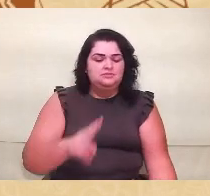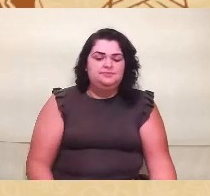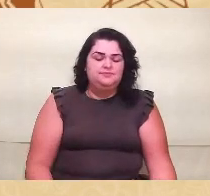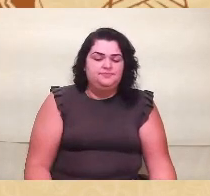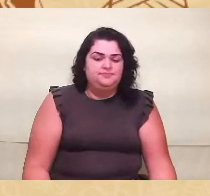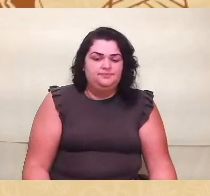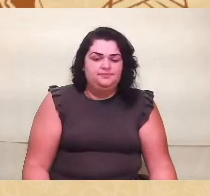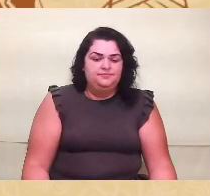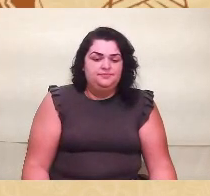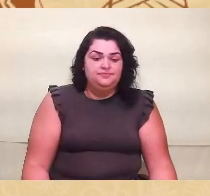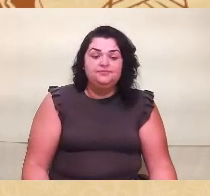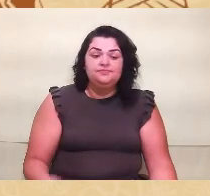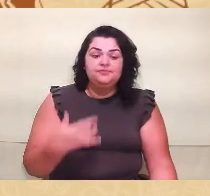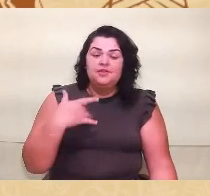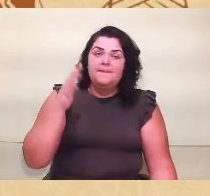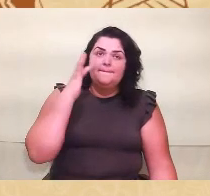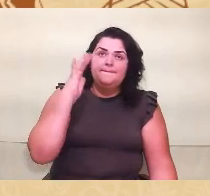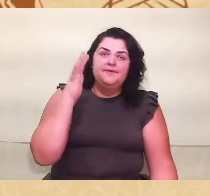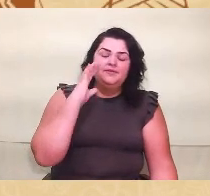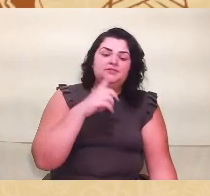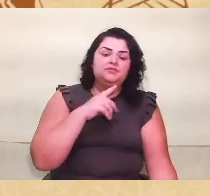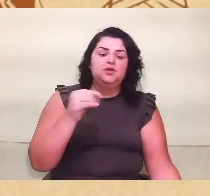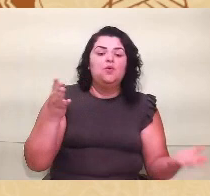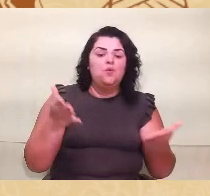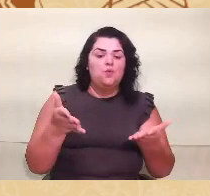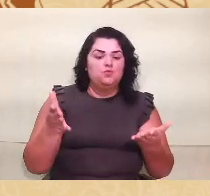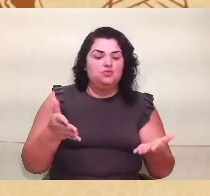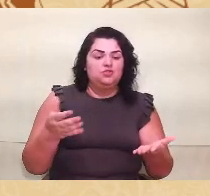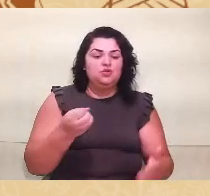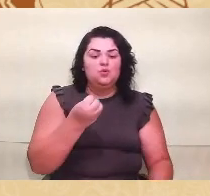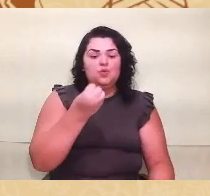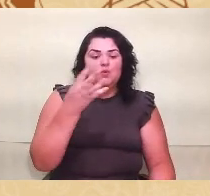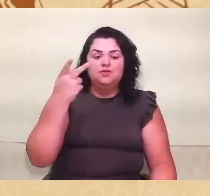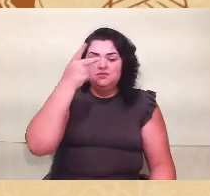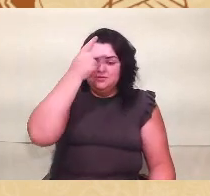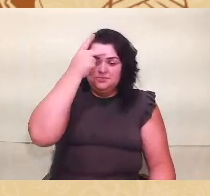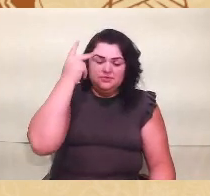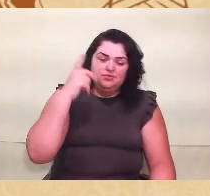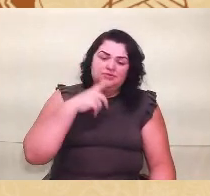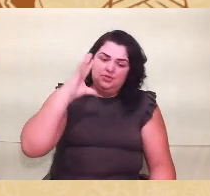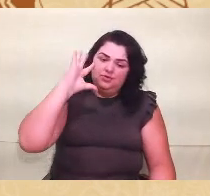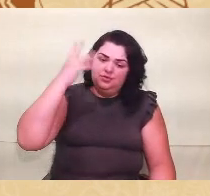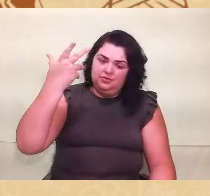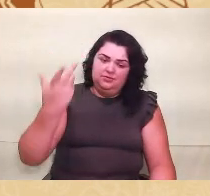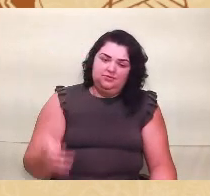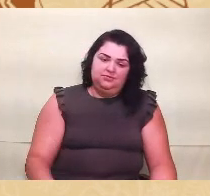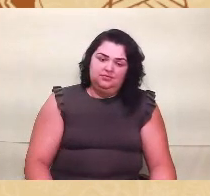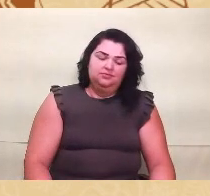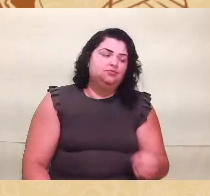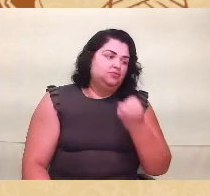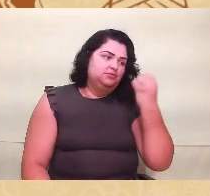eu fico pensando no hoje, né? Quantos povos nos tornamos, quantos povos.